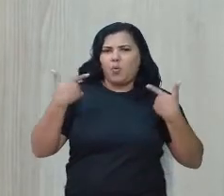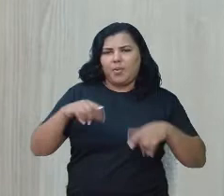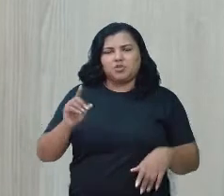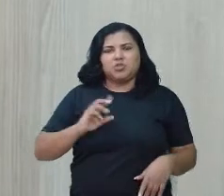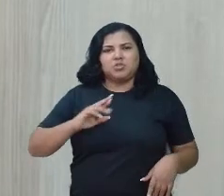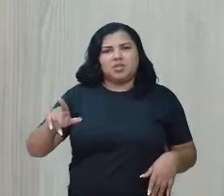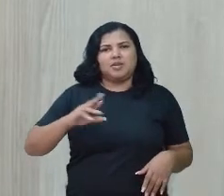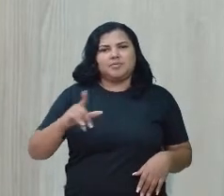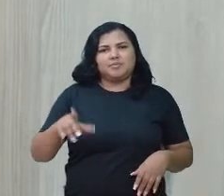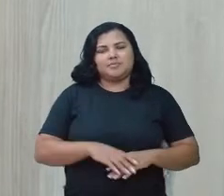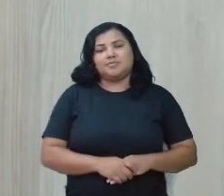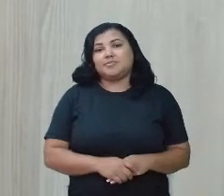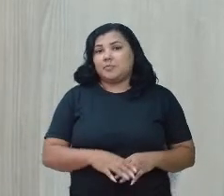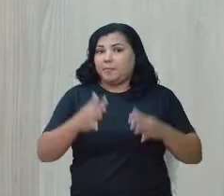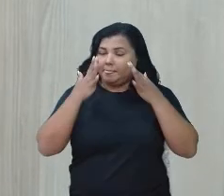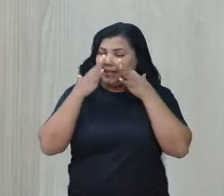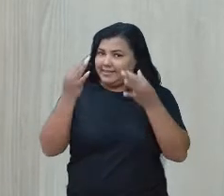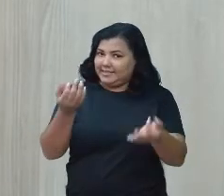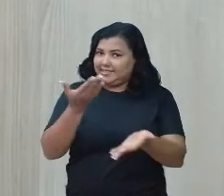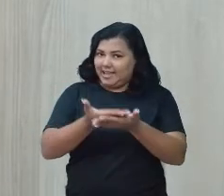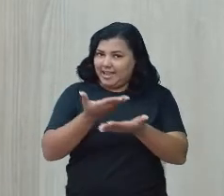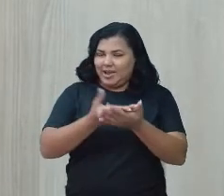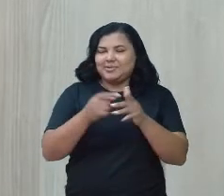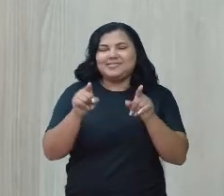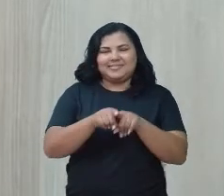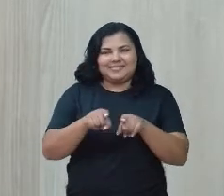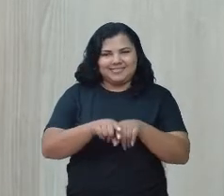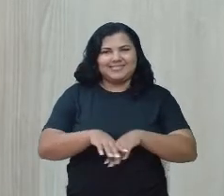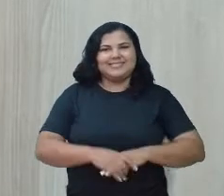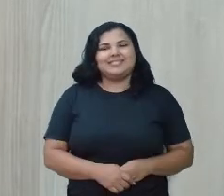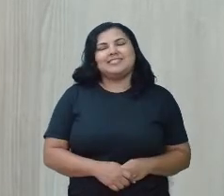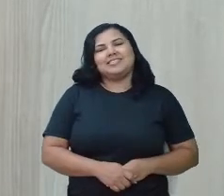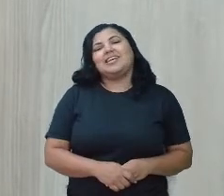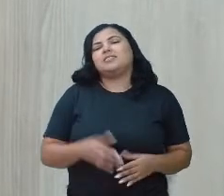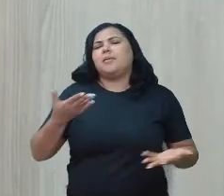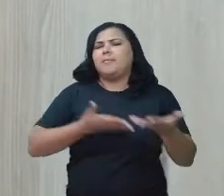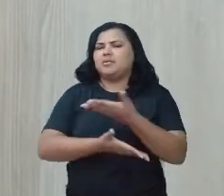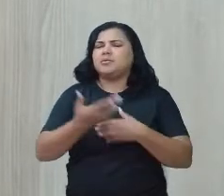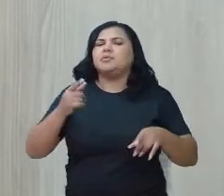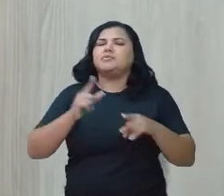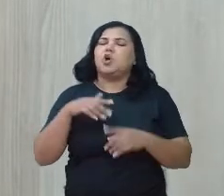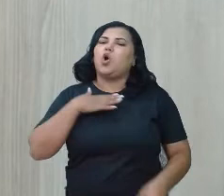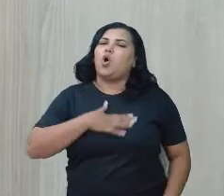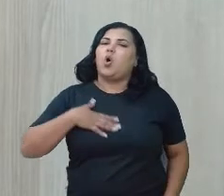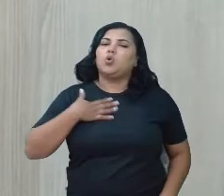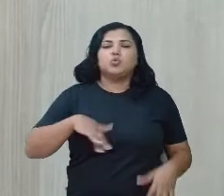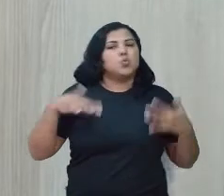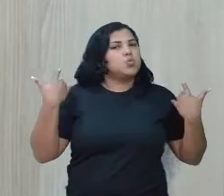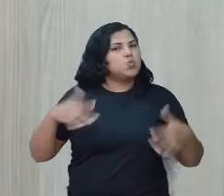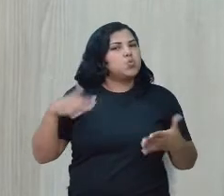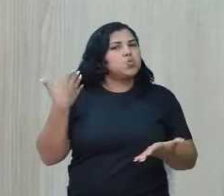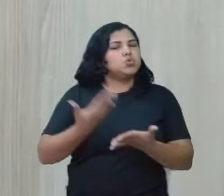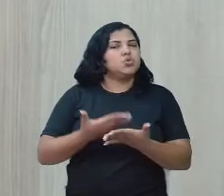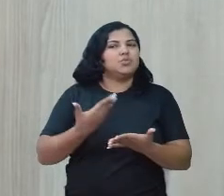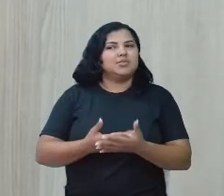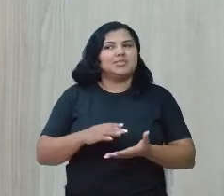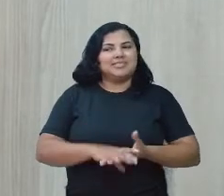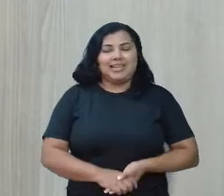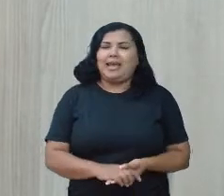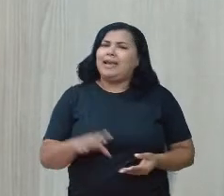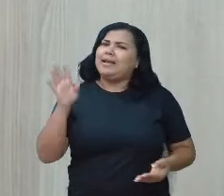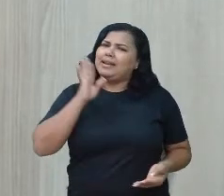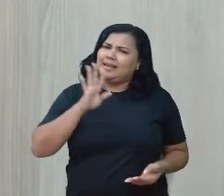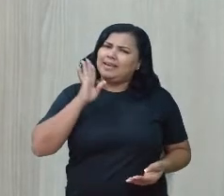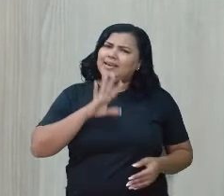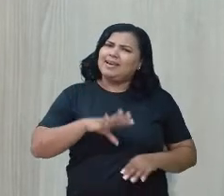ou não. Diógenes está bem atento aqui à nossa aula também, e ele está interagindo. Ele disse que gosta muito de estudar, viu? Ai, que